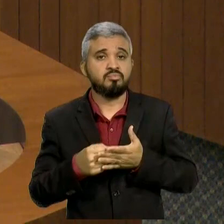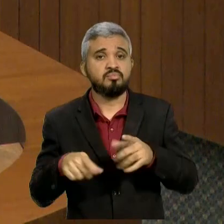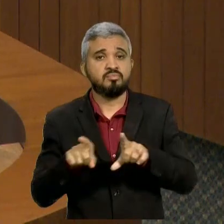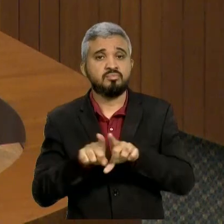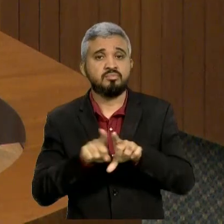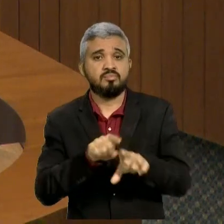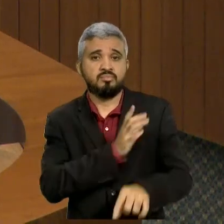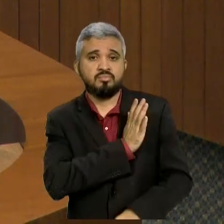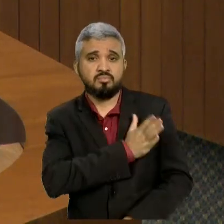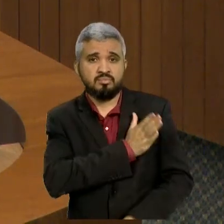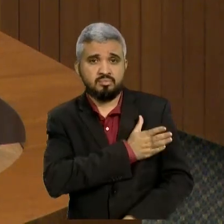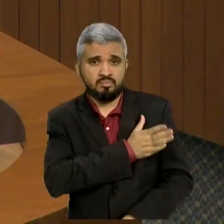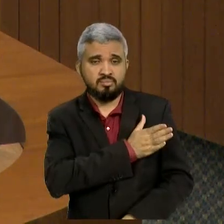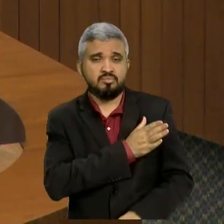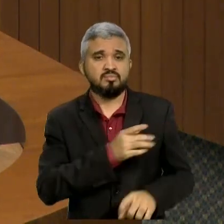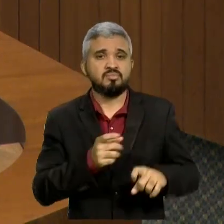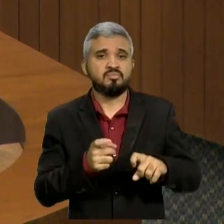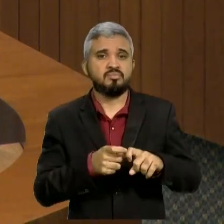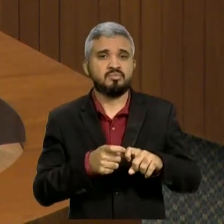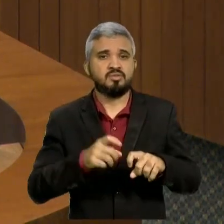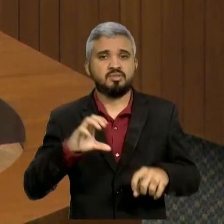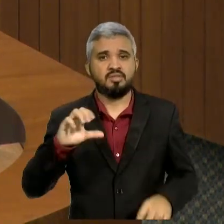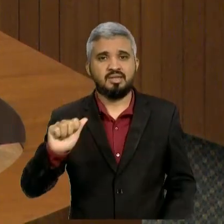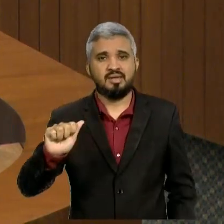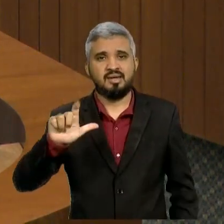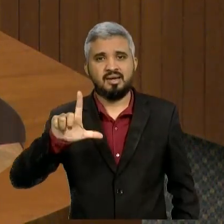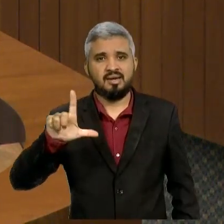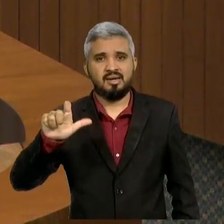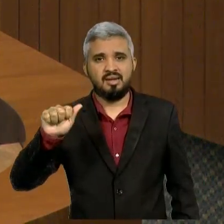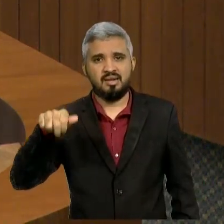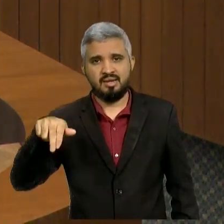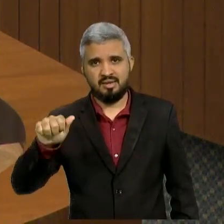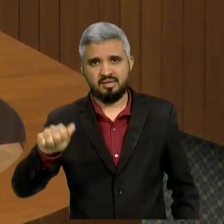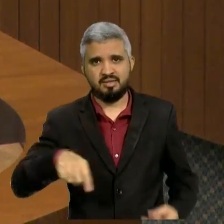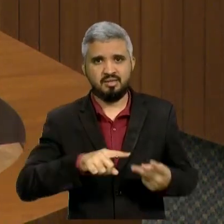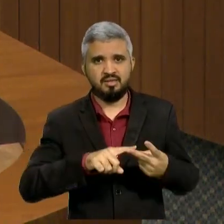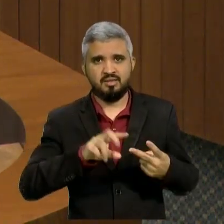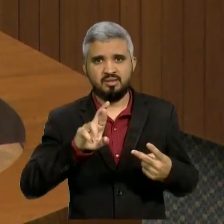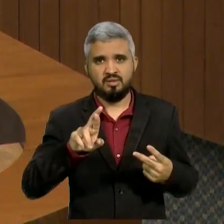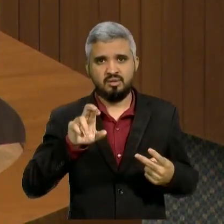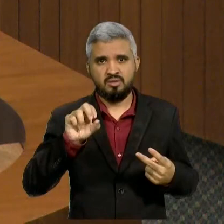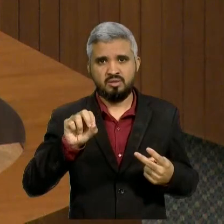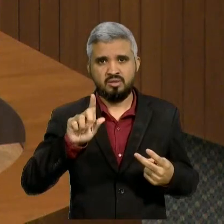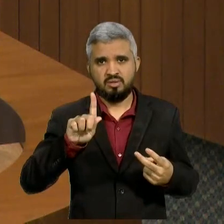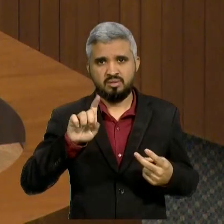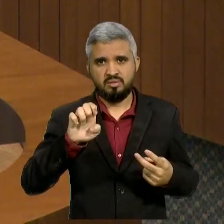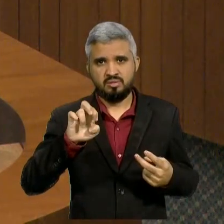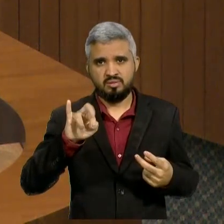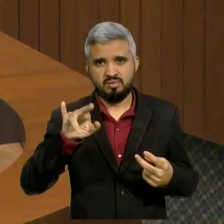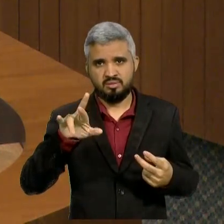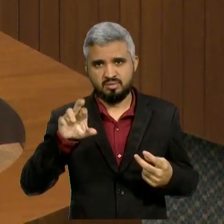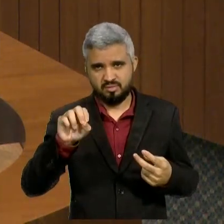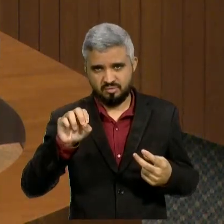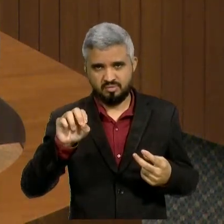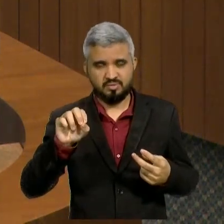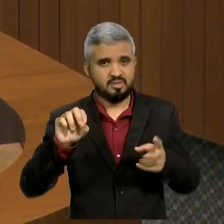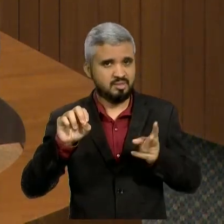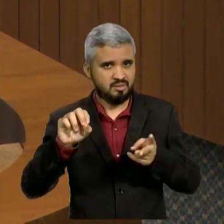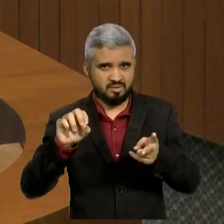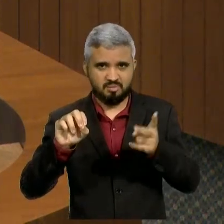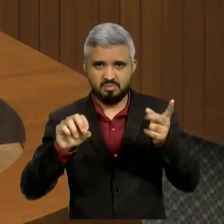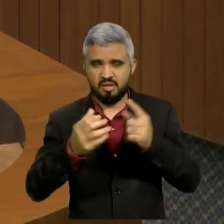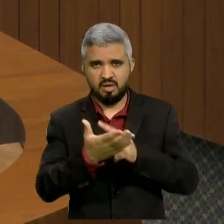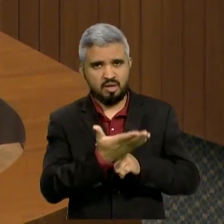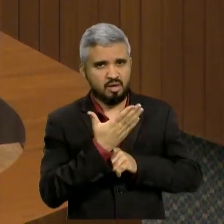seu esposo Dr Rogério verdero que tem nos ajudado inclusive também com os exames cardiológicos dentro da sua clínica particular